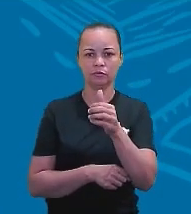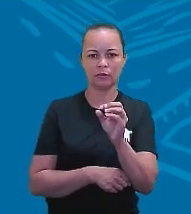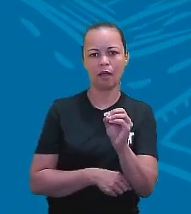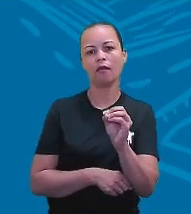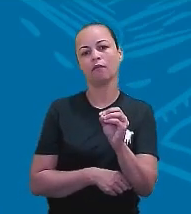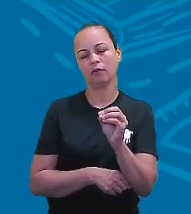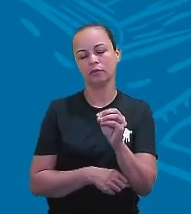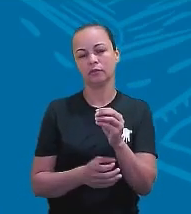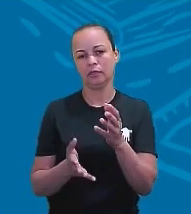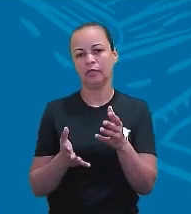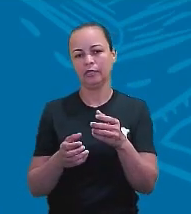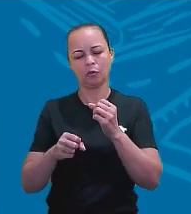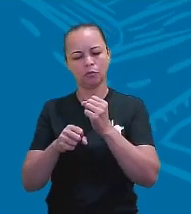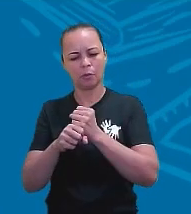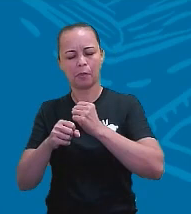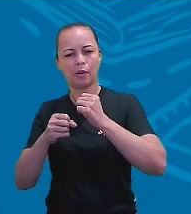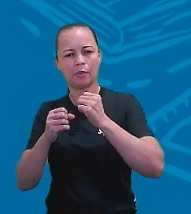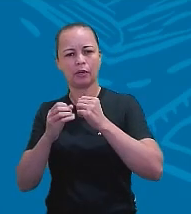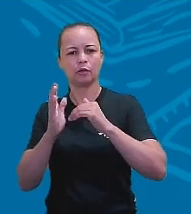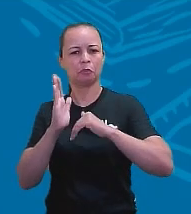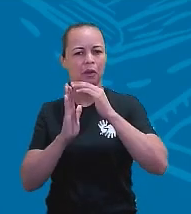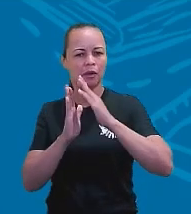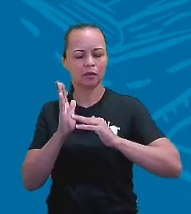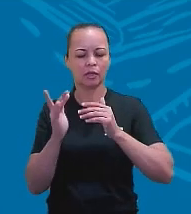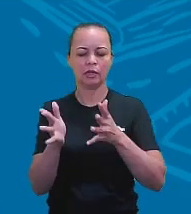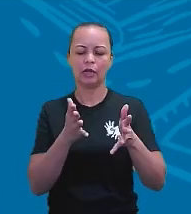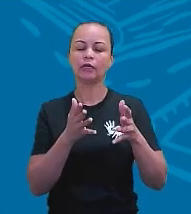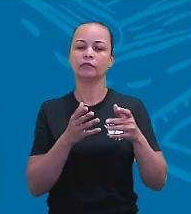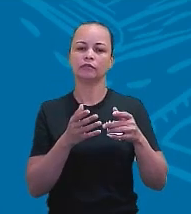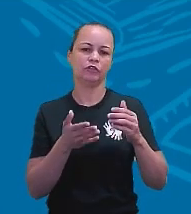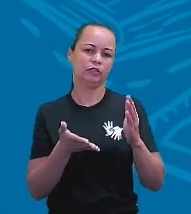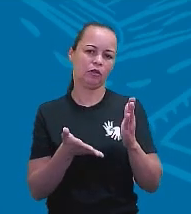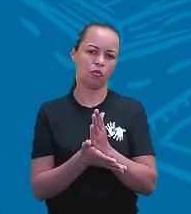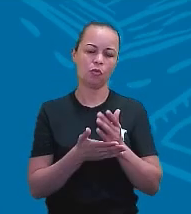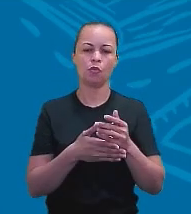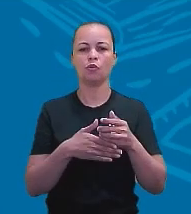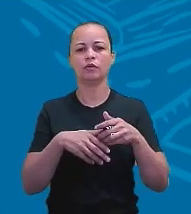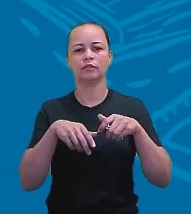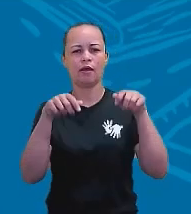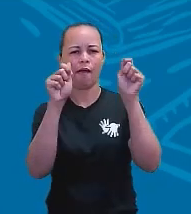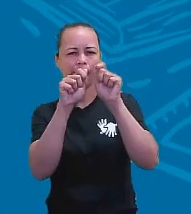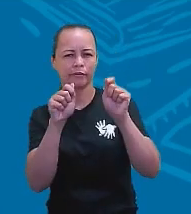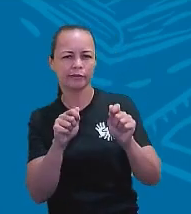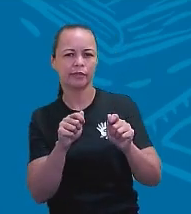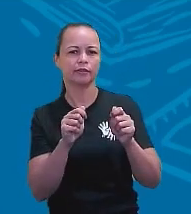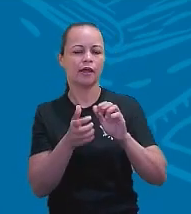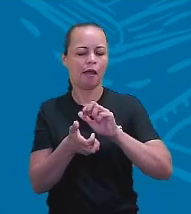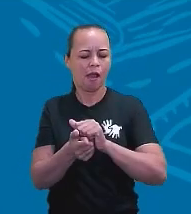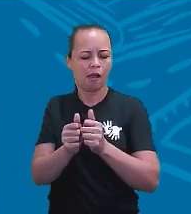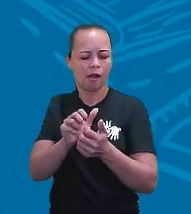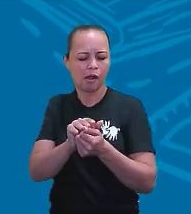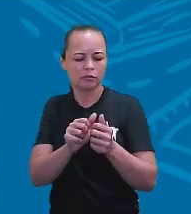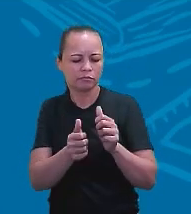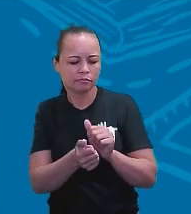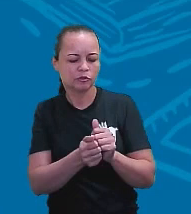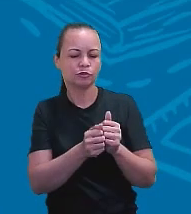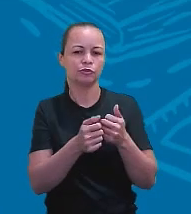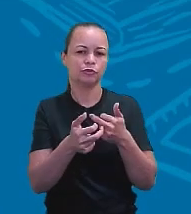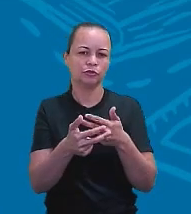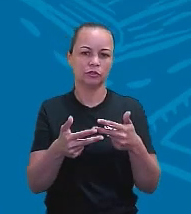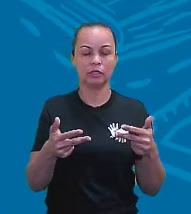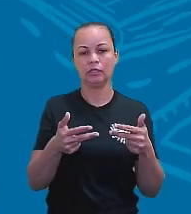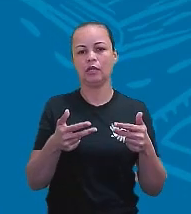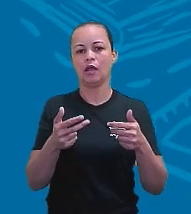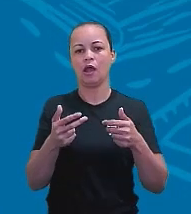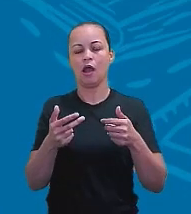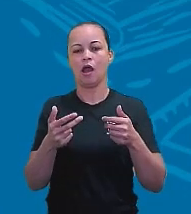também de ponto para ser feito alguns artesanatos, tá? Alguns cursos ali também